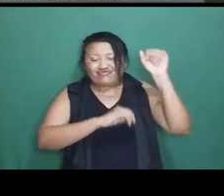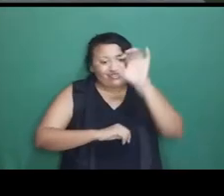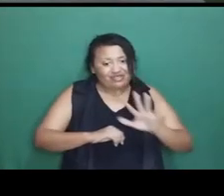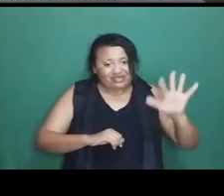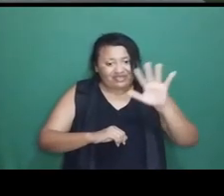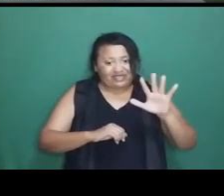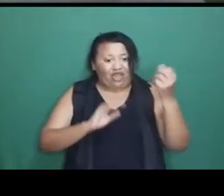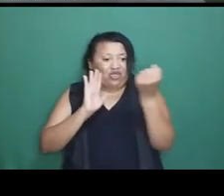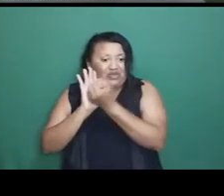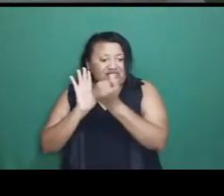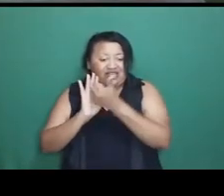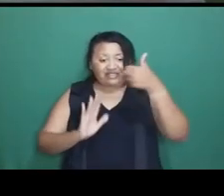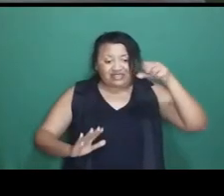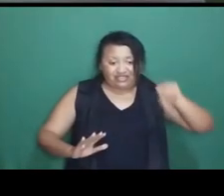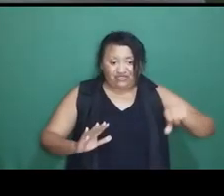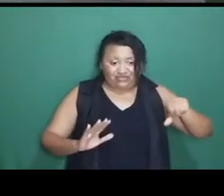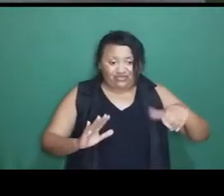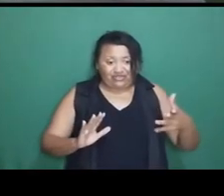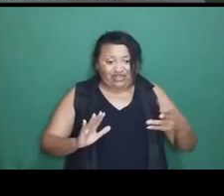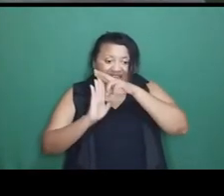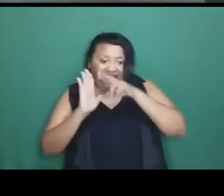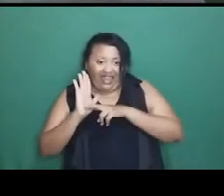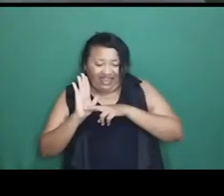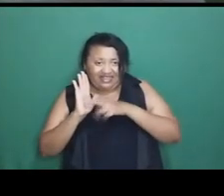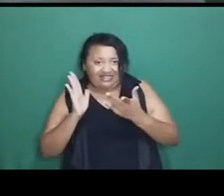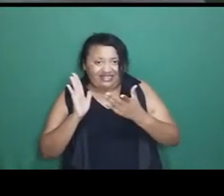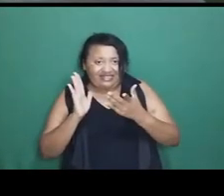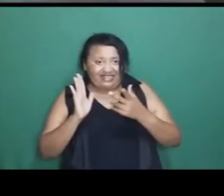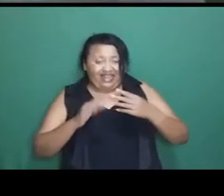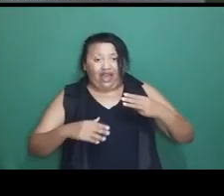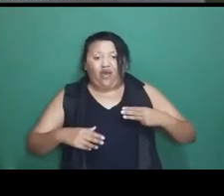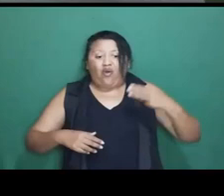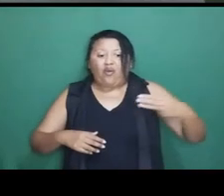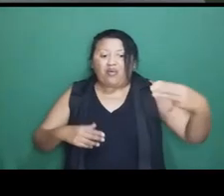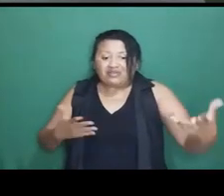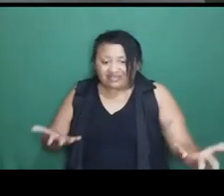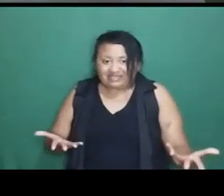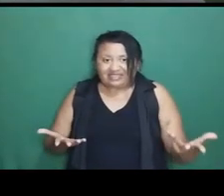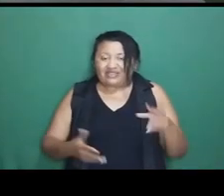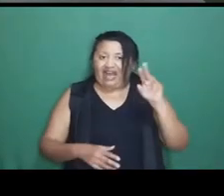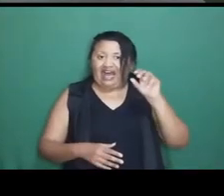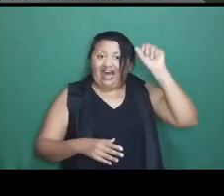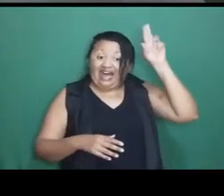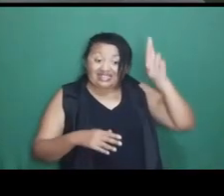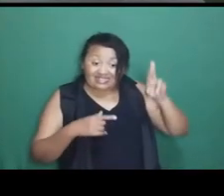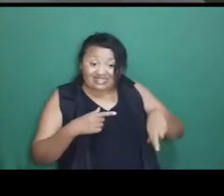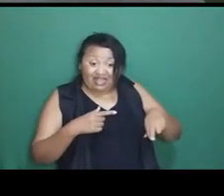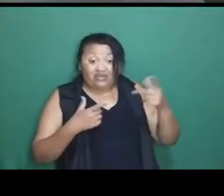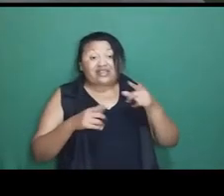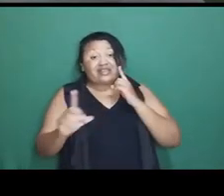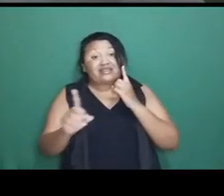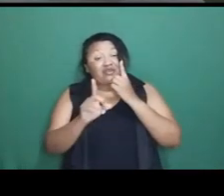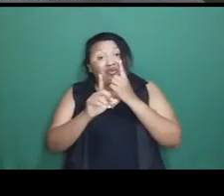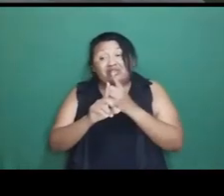o paradigma o modelo de racionalidade que entrou se delineava era de uma razão que buscava se libertar